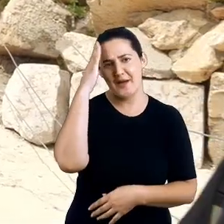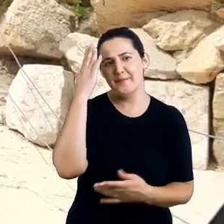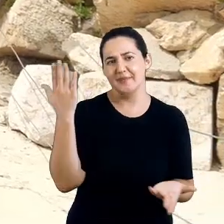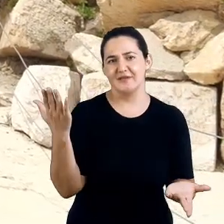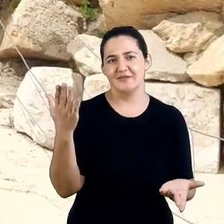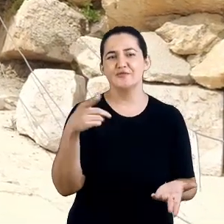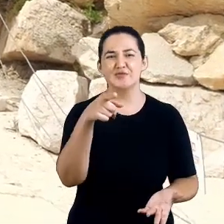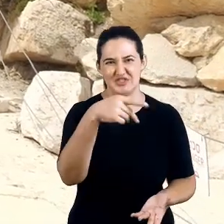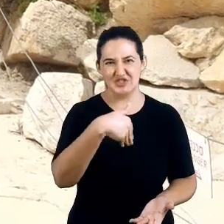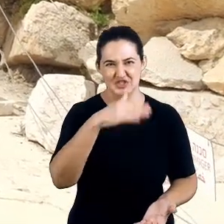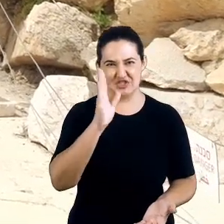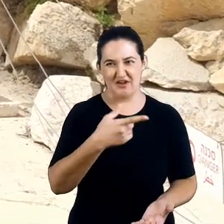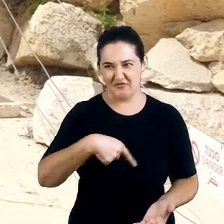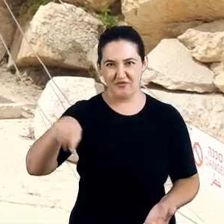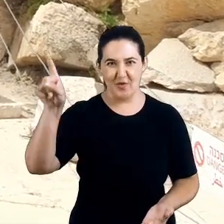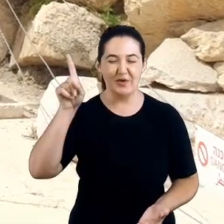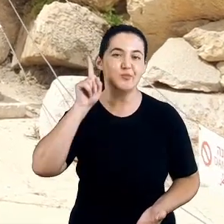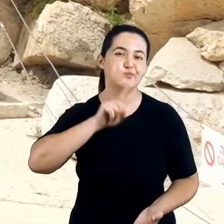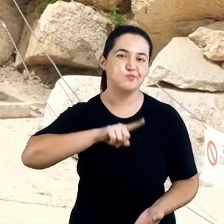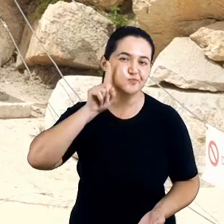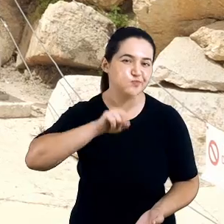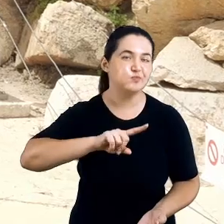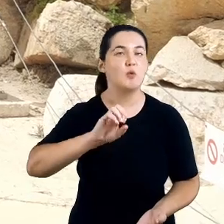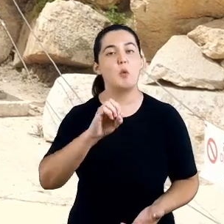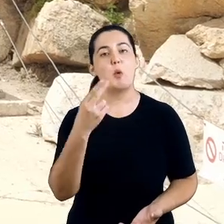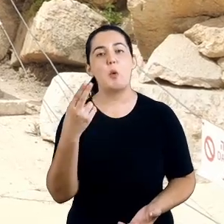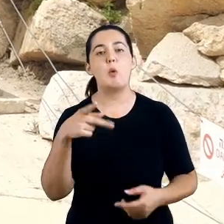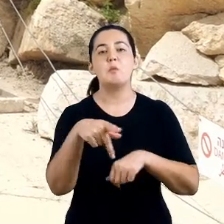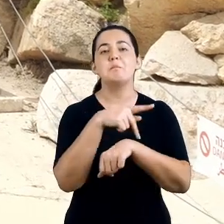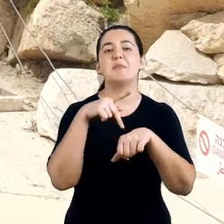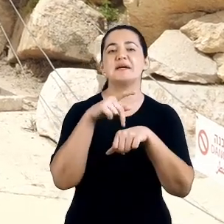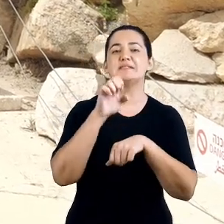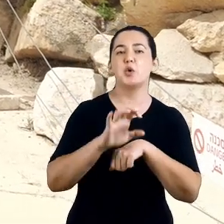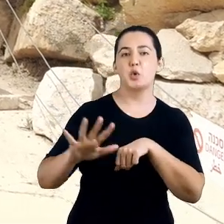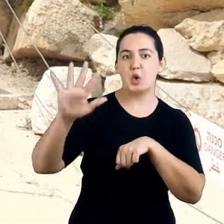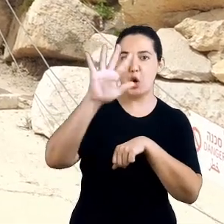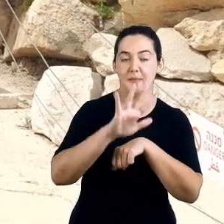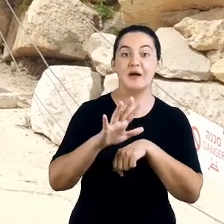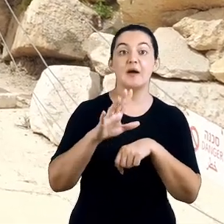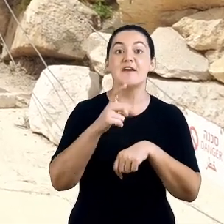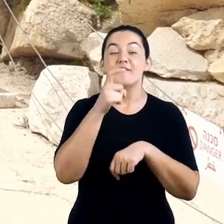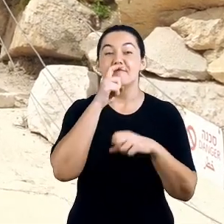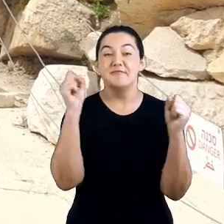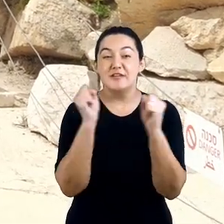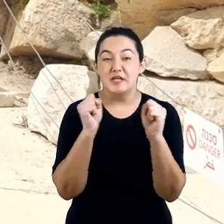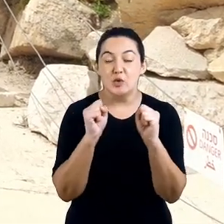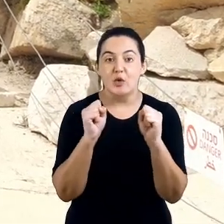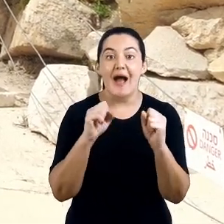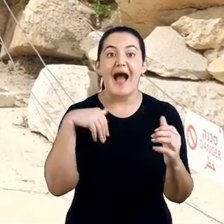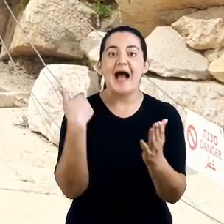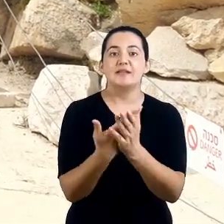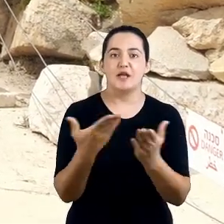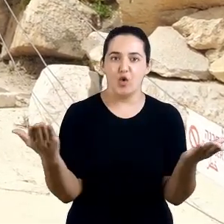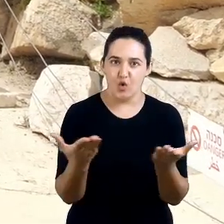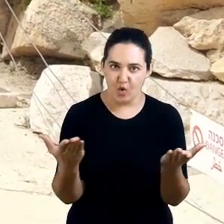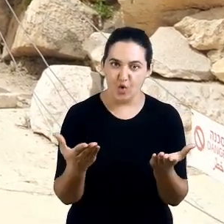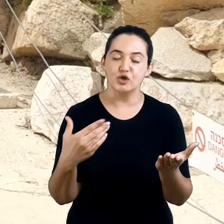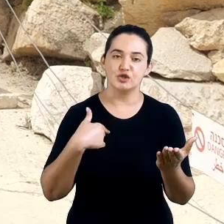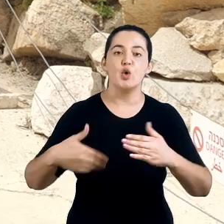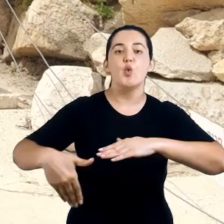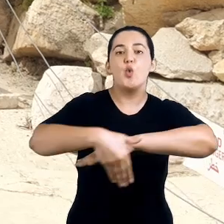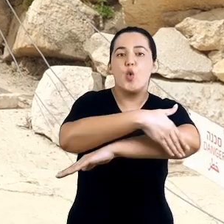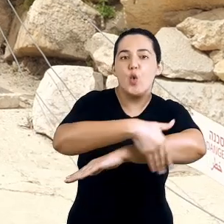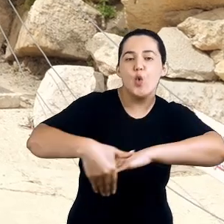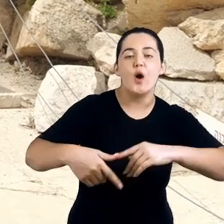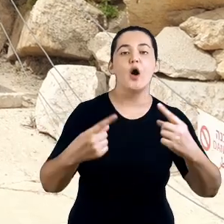disso. Quem já foi aos Estados Unidos ou algum país da Europa, quando tem um inverno muito rigoroso, até hoje costuma-se jogar